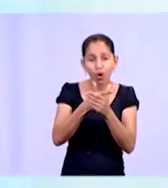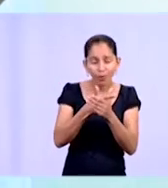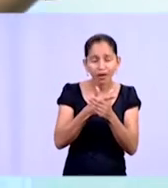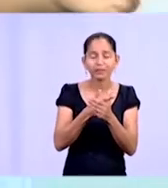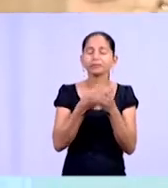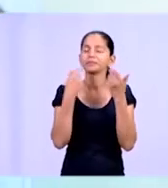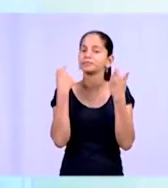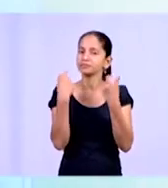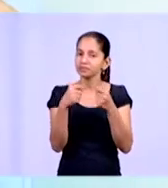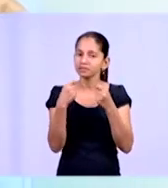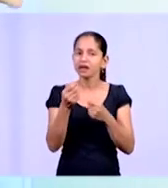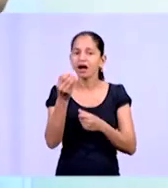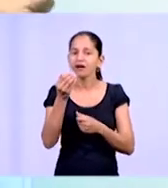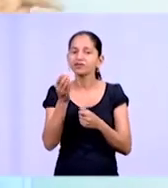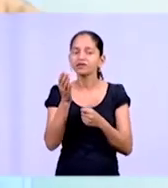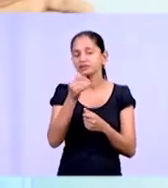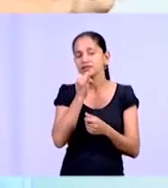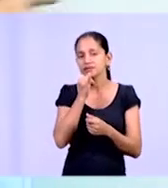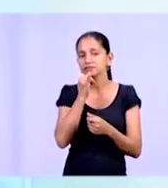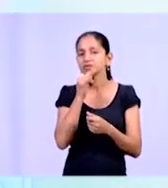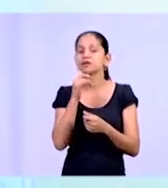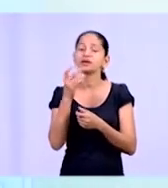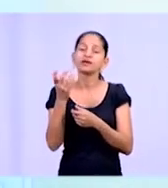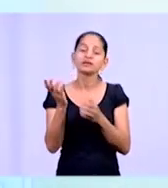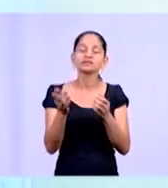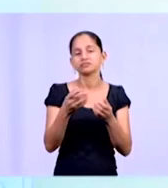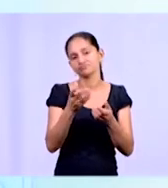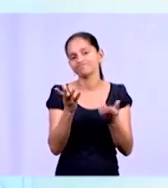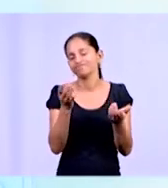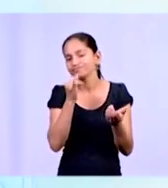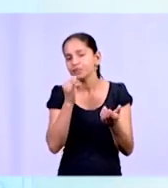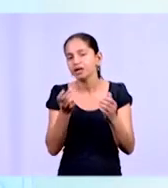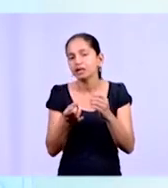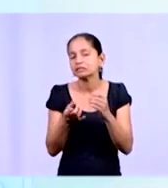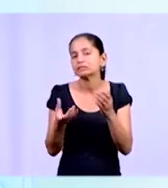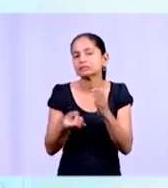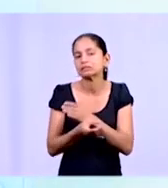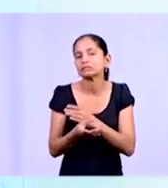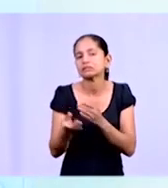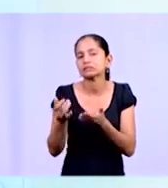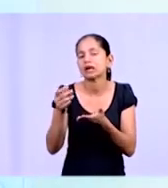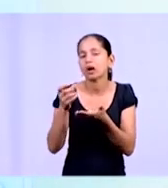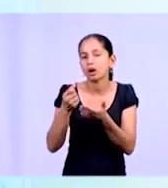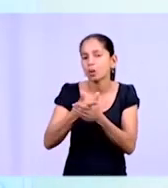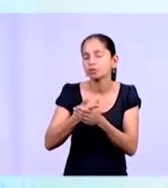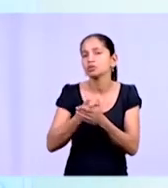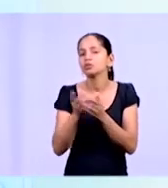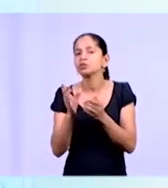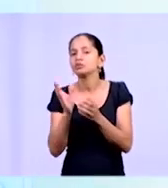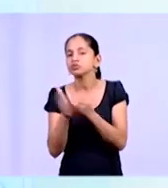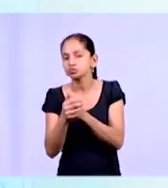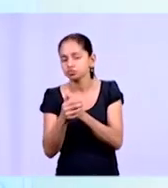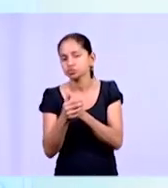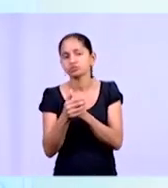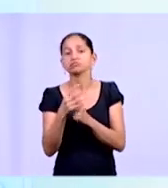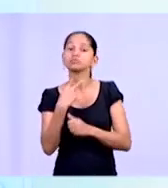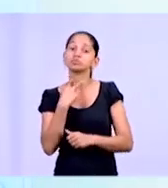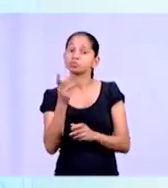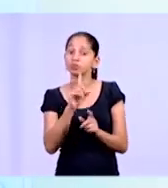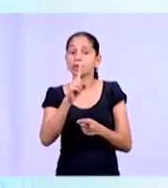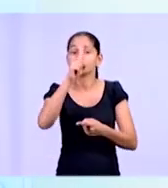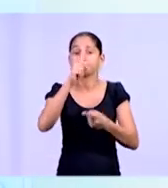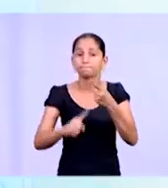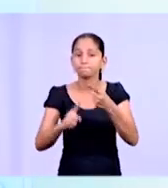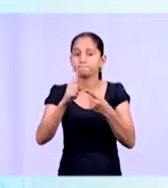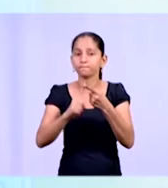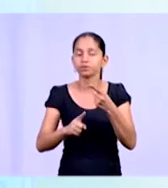na verdade, piratear, né? Como chama? Trazer muamba, não sei como é que é a palavra que a gente pode usar aqui, de fora, porque ele não era até